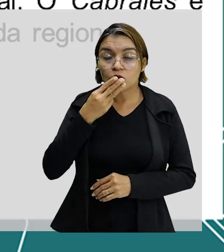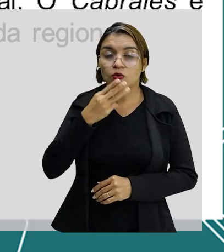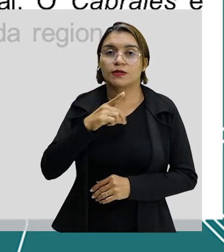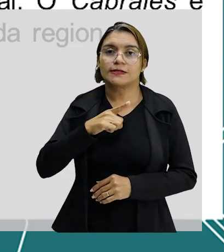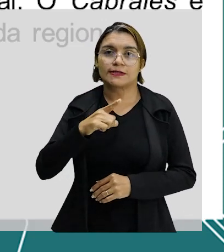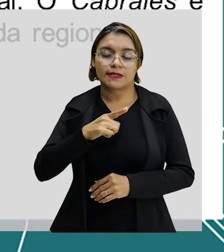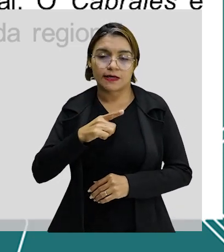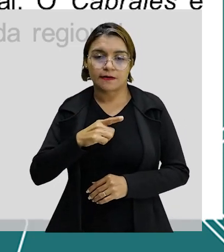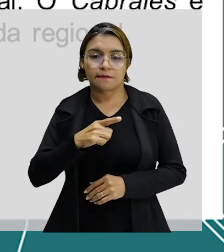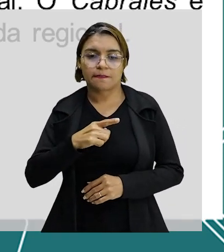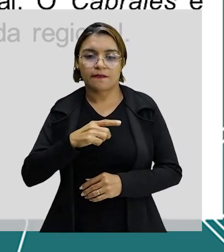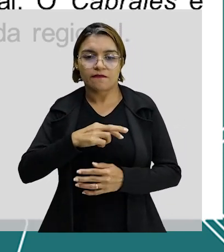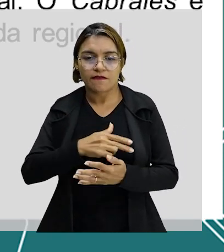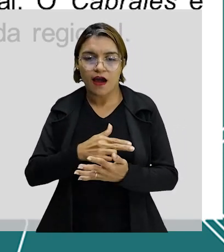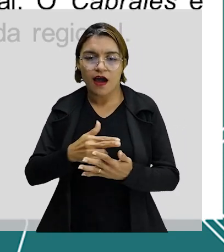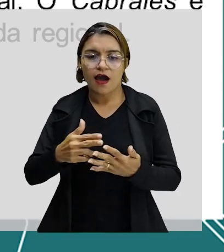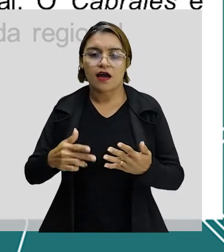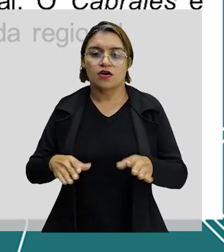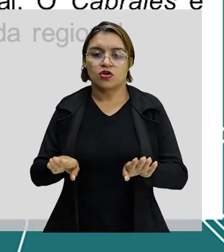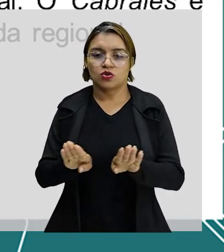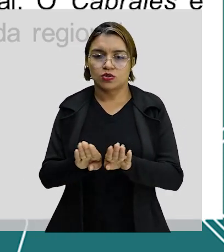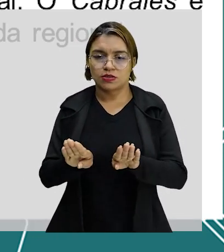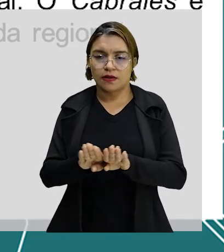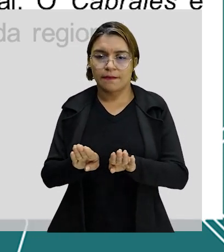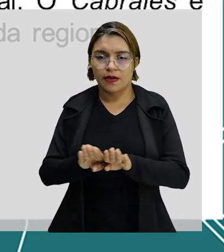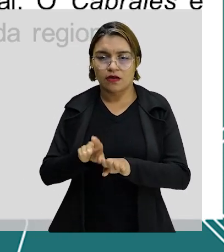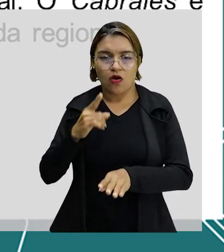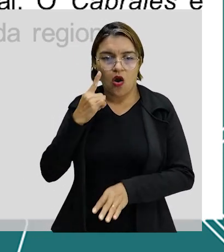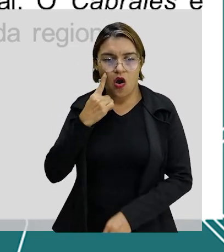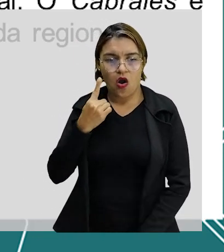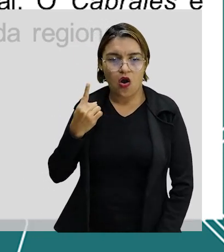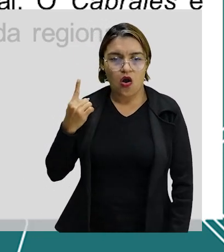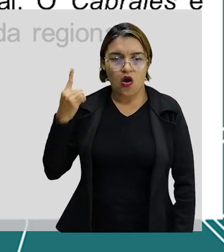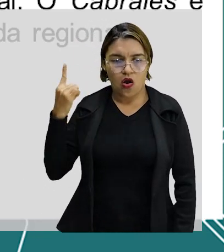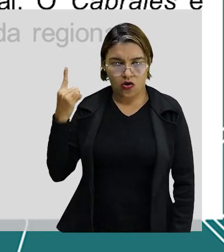fiuelis, freixuelos ou frixuelos, que são